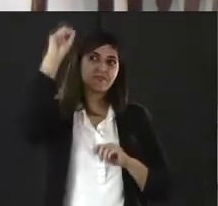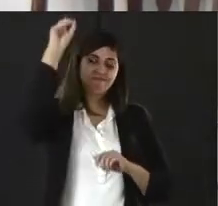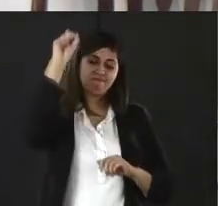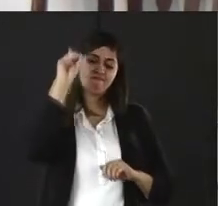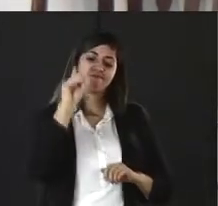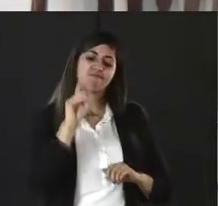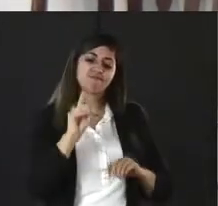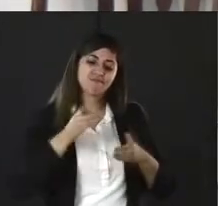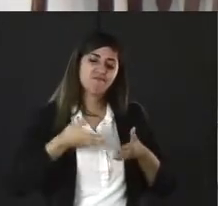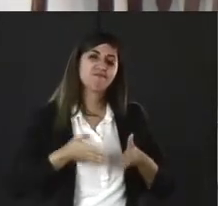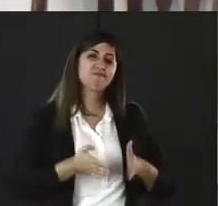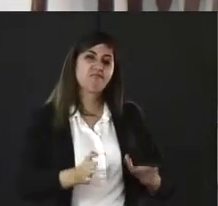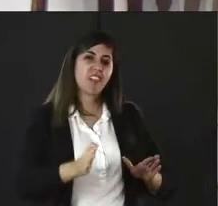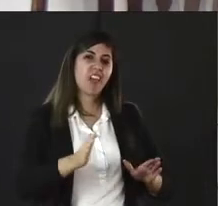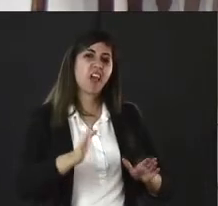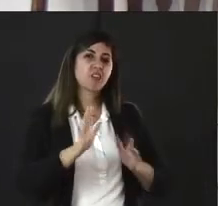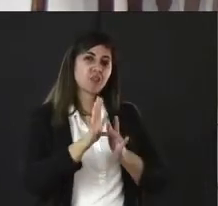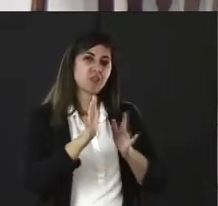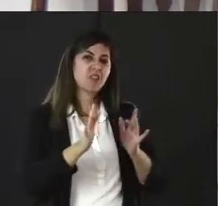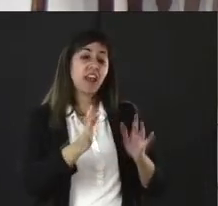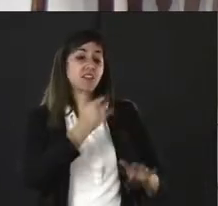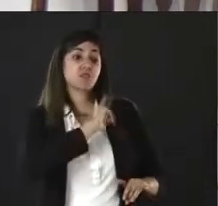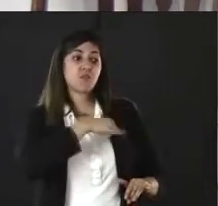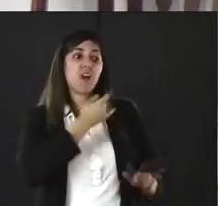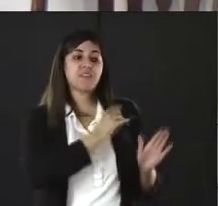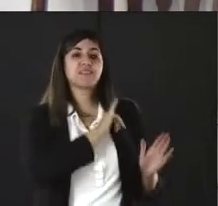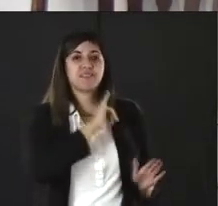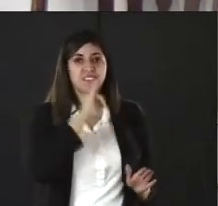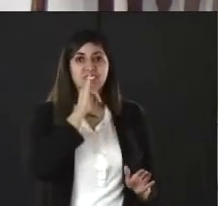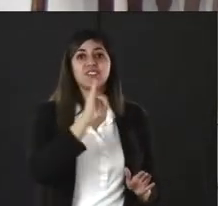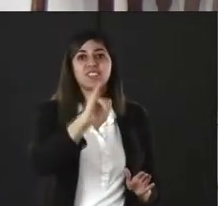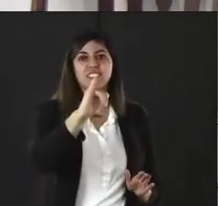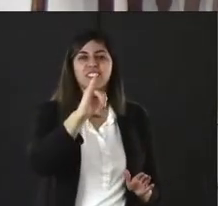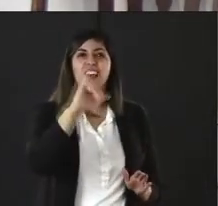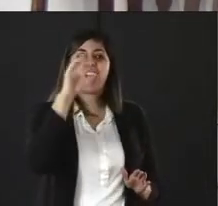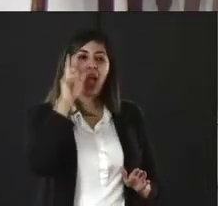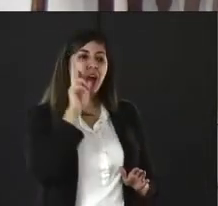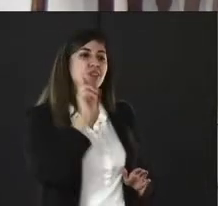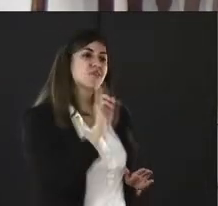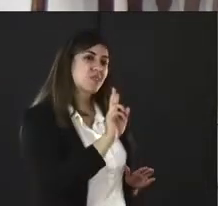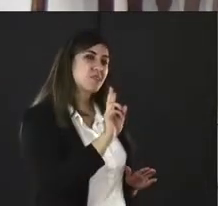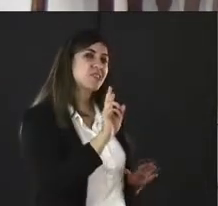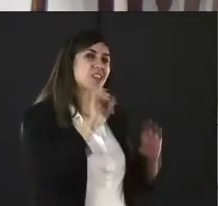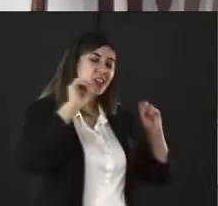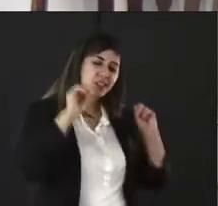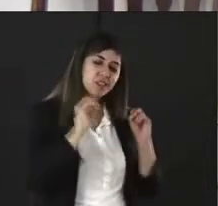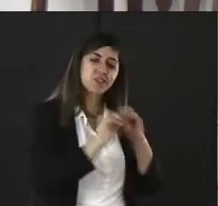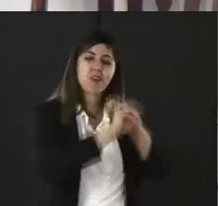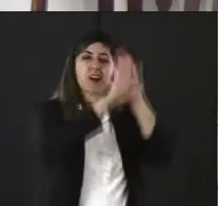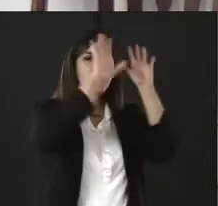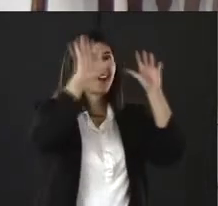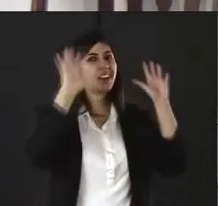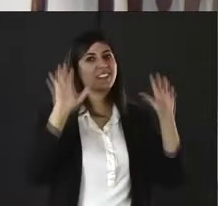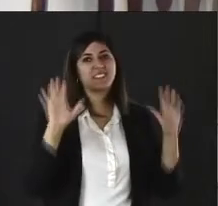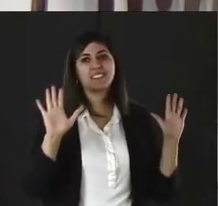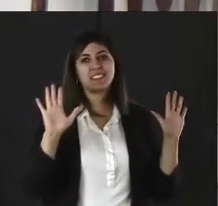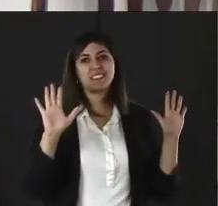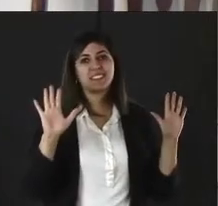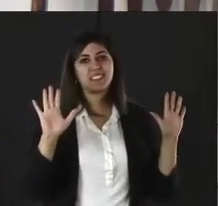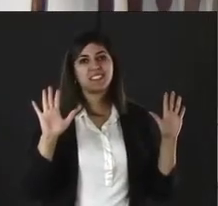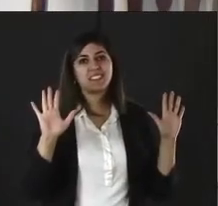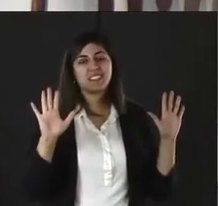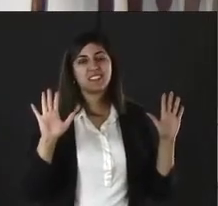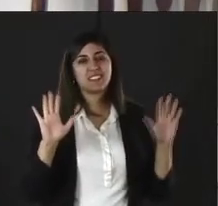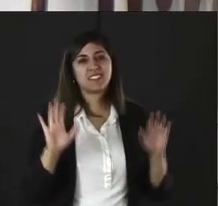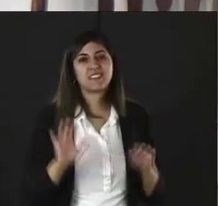depois nós vimos a sua glória joão estava no monte da transfiguração joão estava na festa